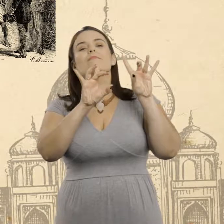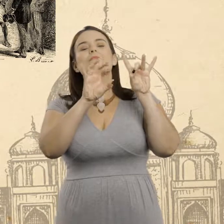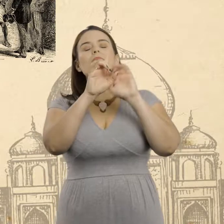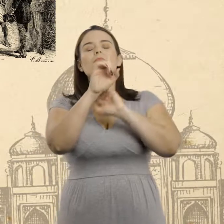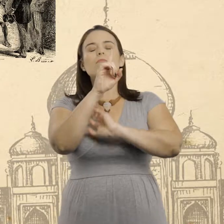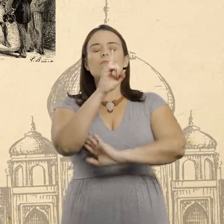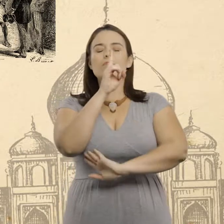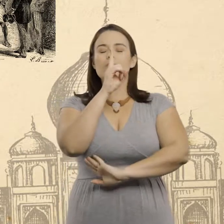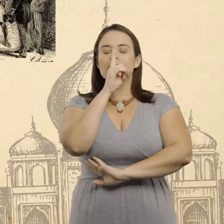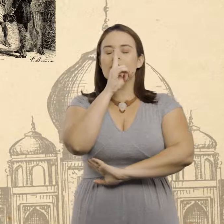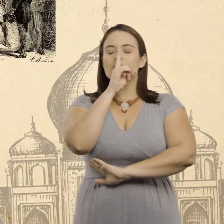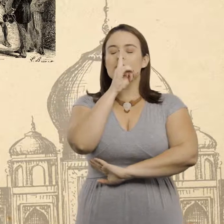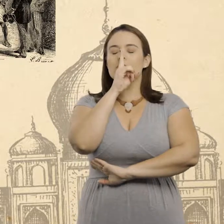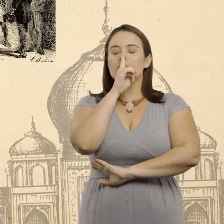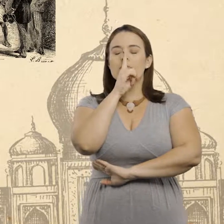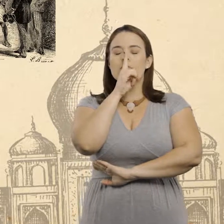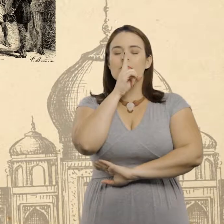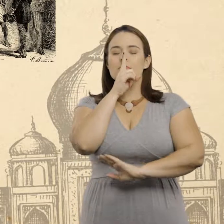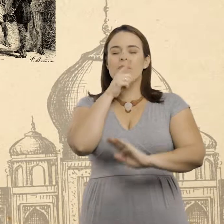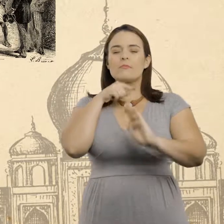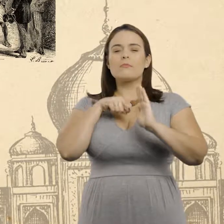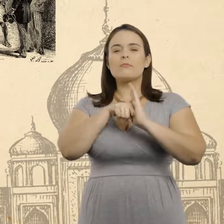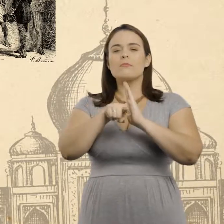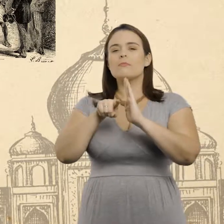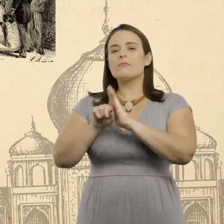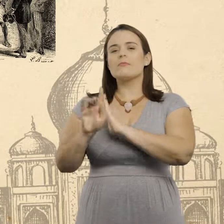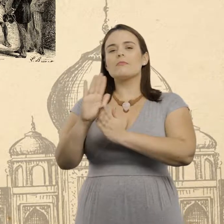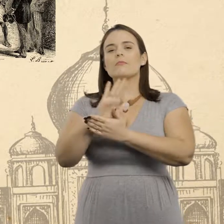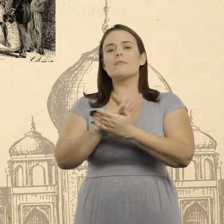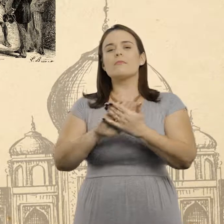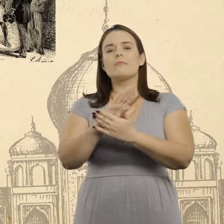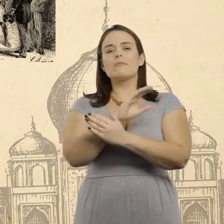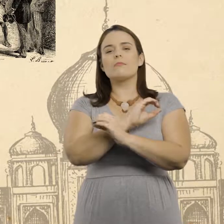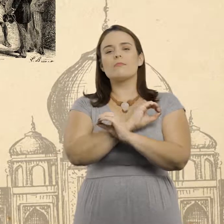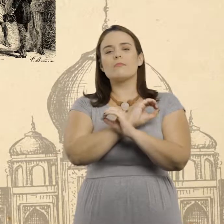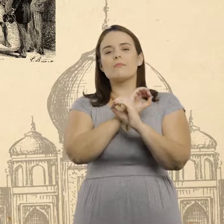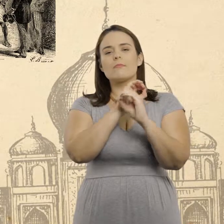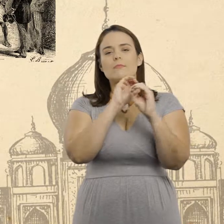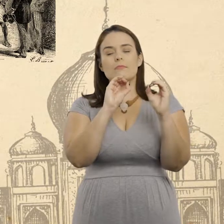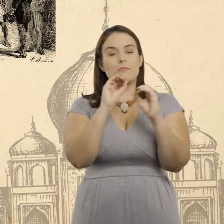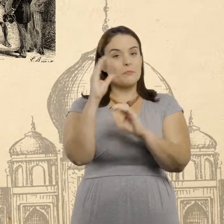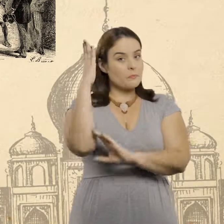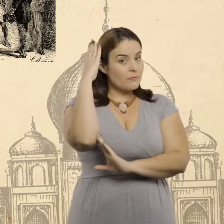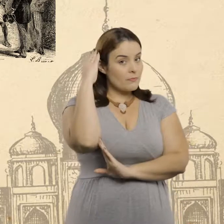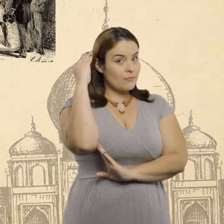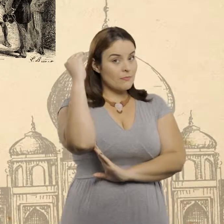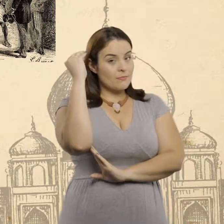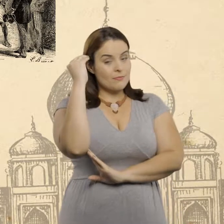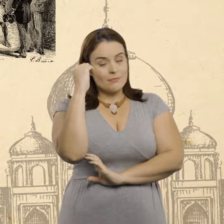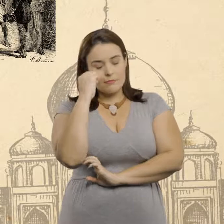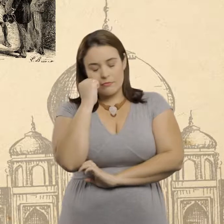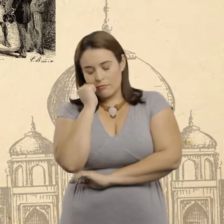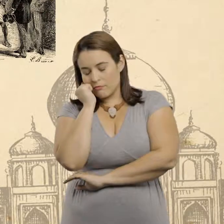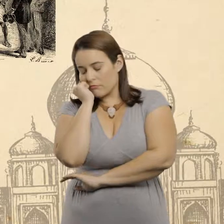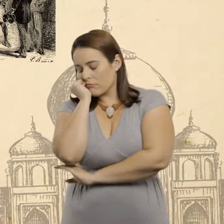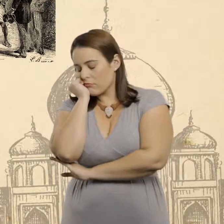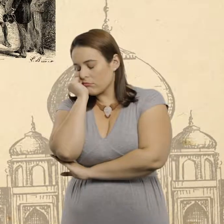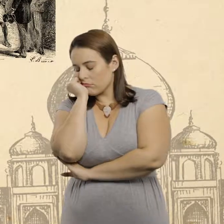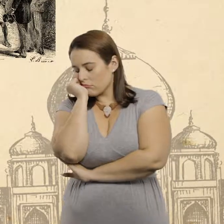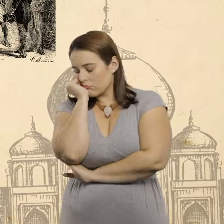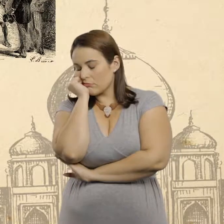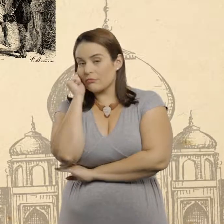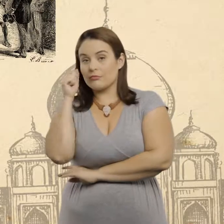especial. Phileas Fogg era muito discreto e não fazia perguntas. Passepartout estava dormindo. Sir